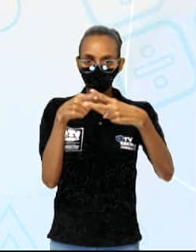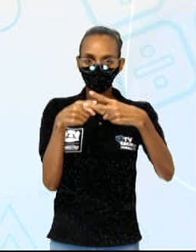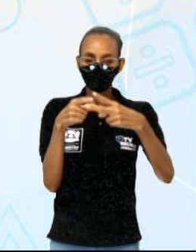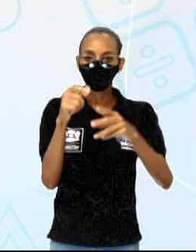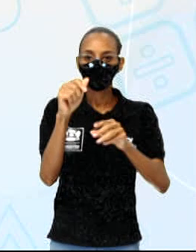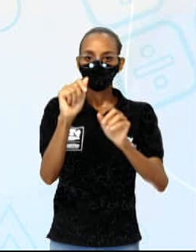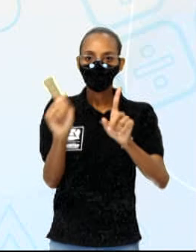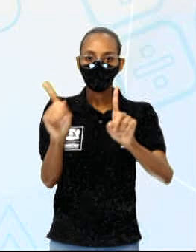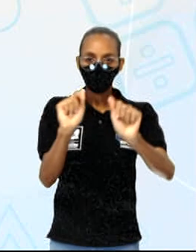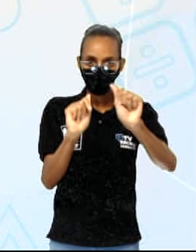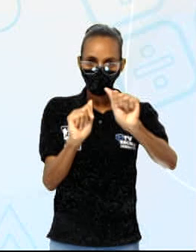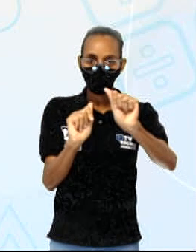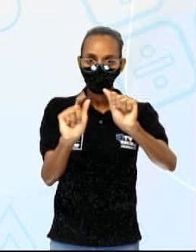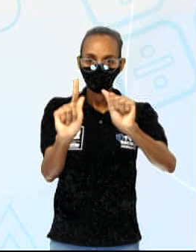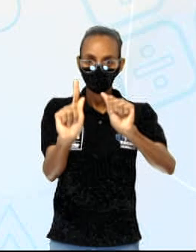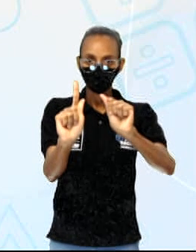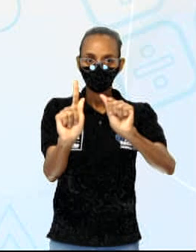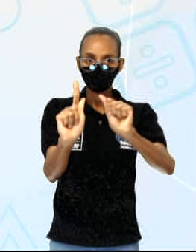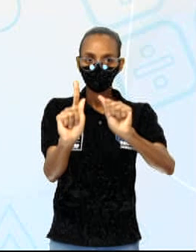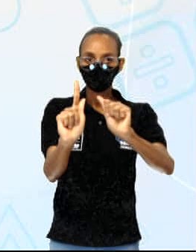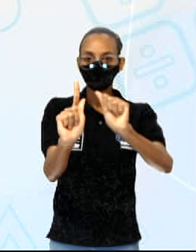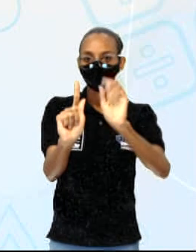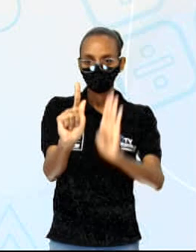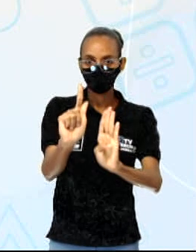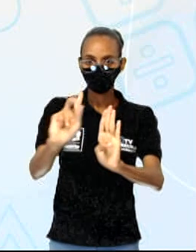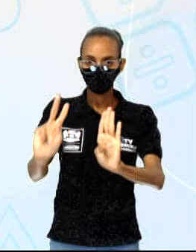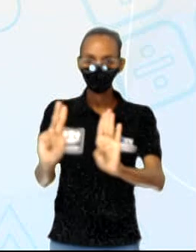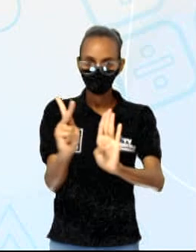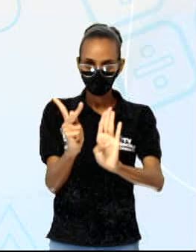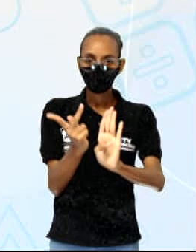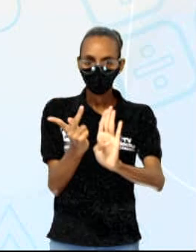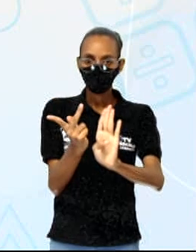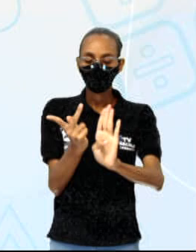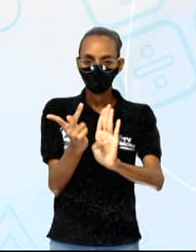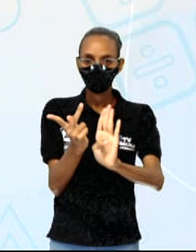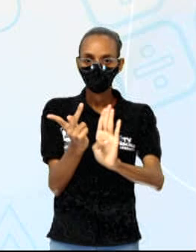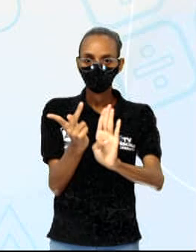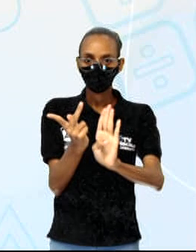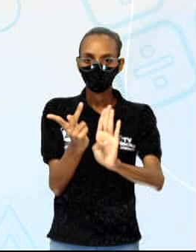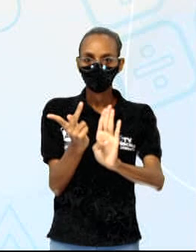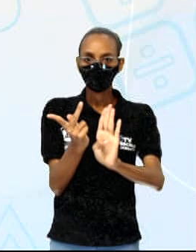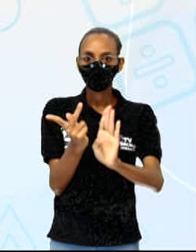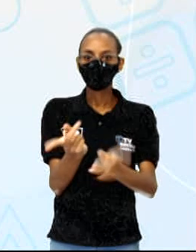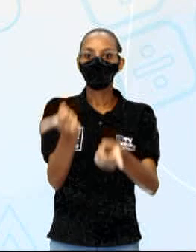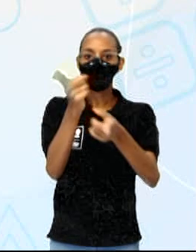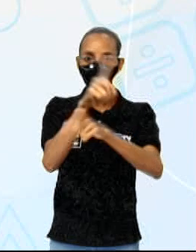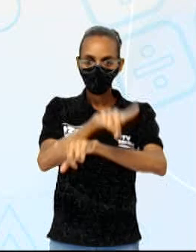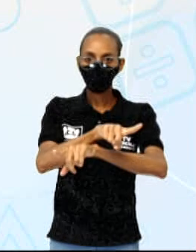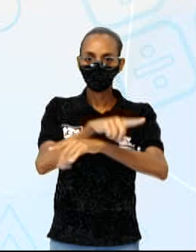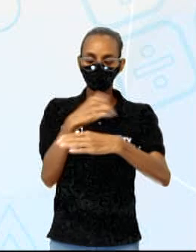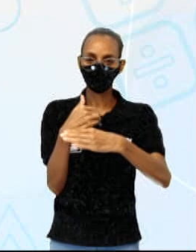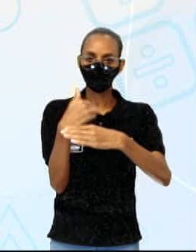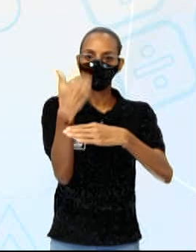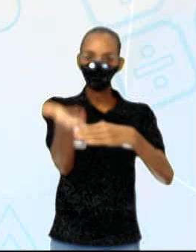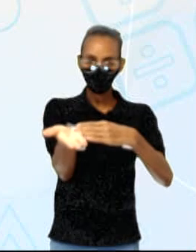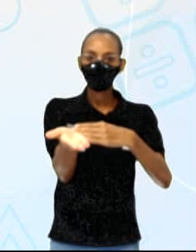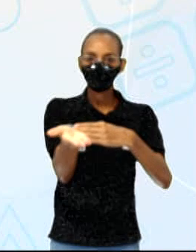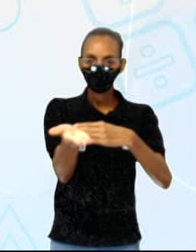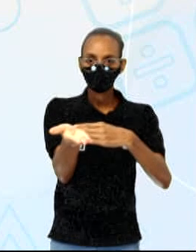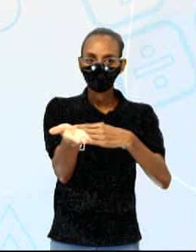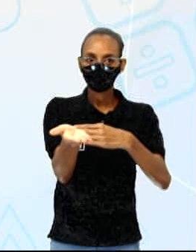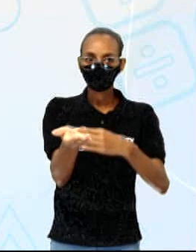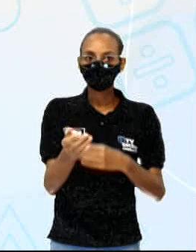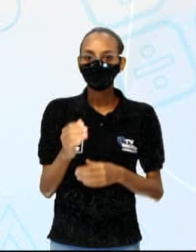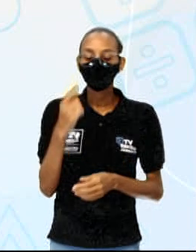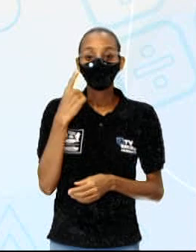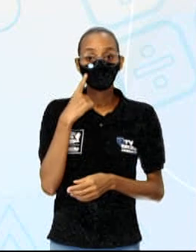G e B e H, eles são alternos porque estão em lados opostos e externos porque estão na parte de fora. Agora,